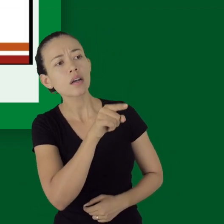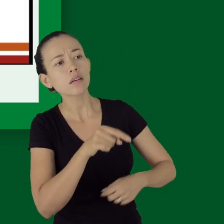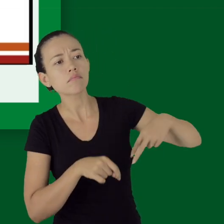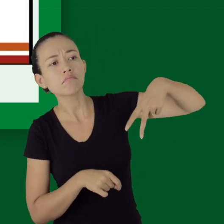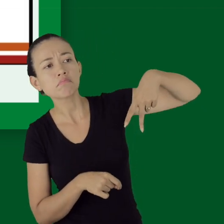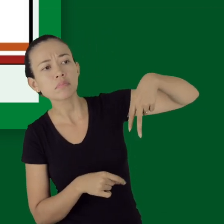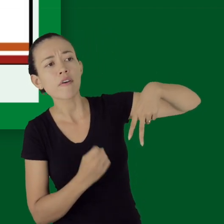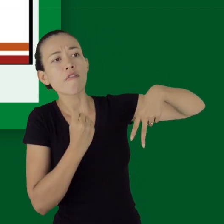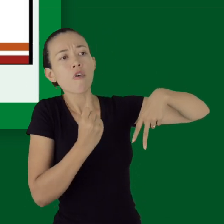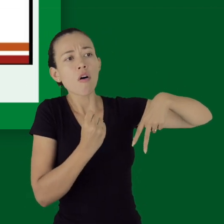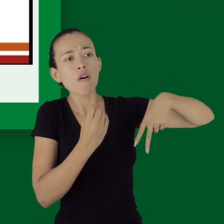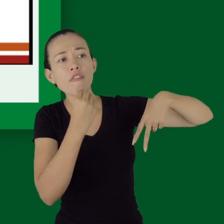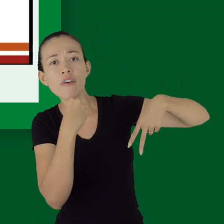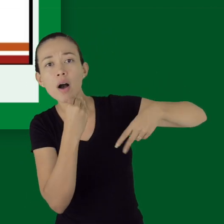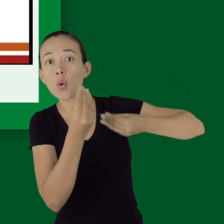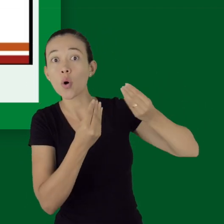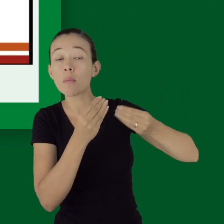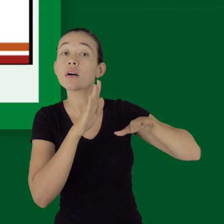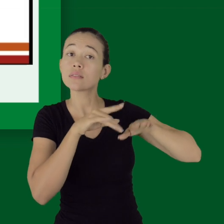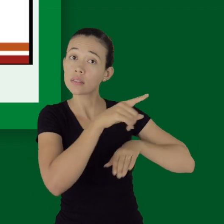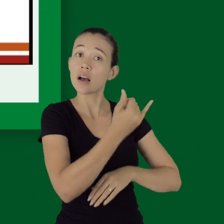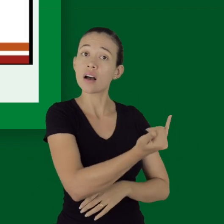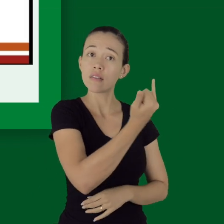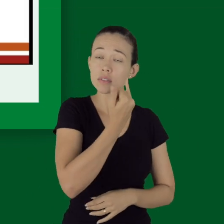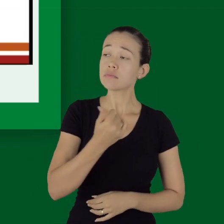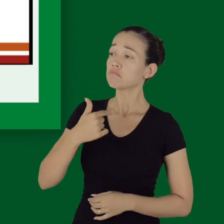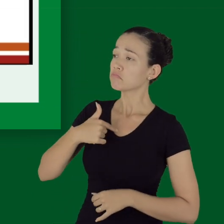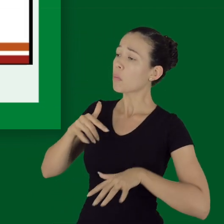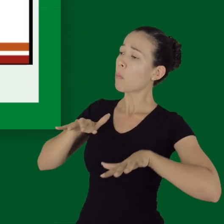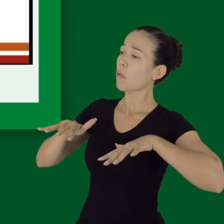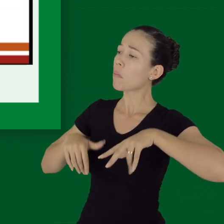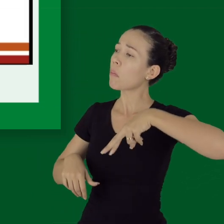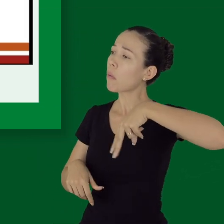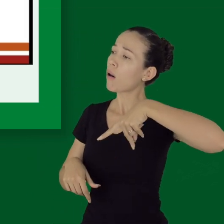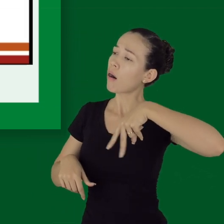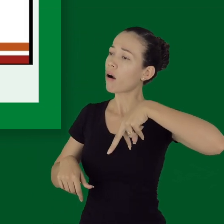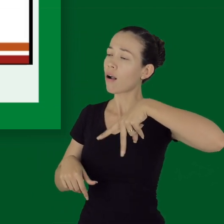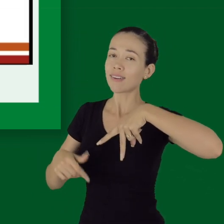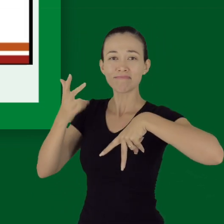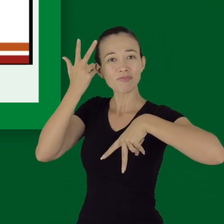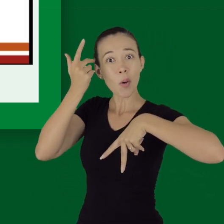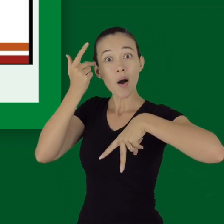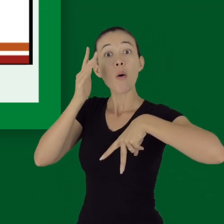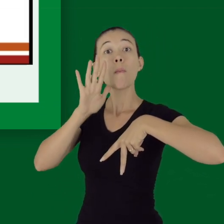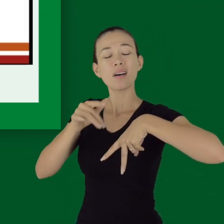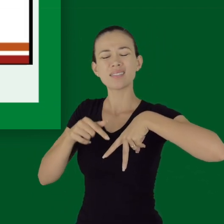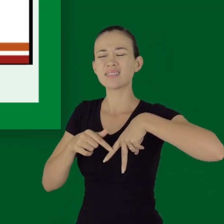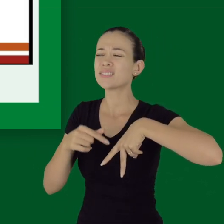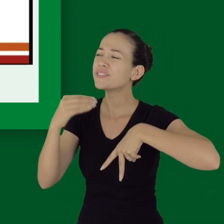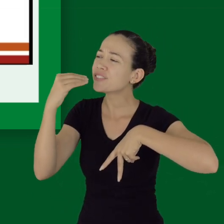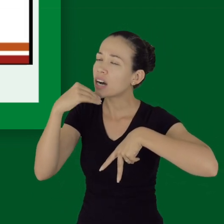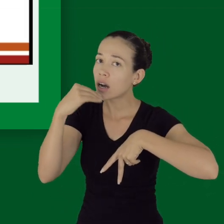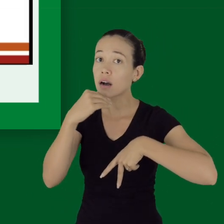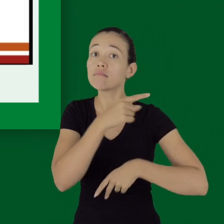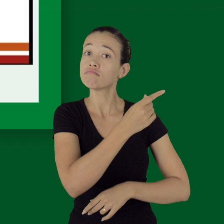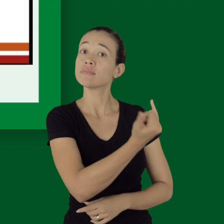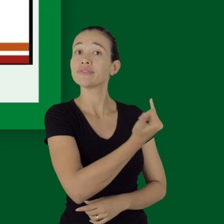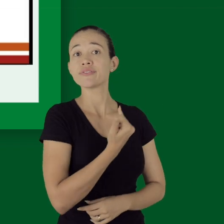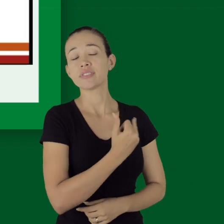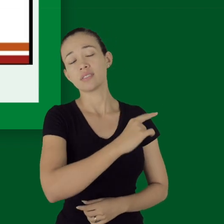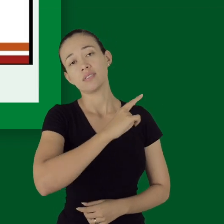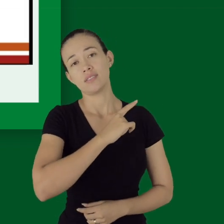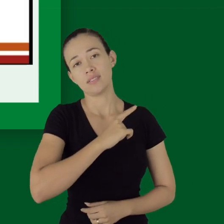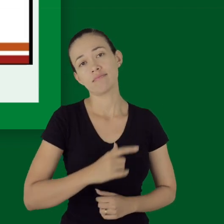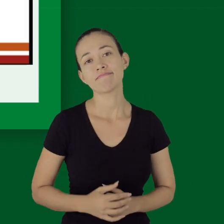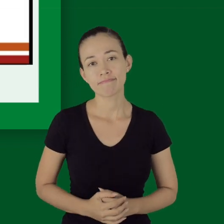né? Então, ele movimenta, mas ele refere fraqueza nas pernas nessas porções mais inferiores, né? E lesões